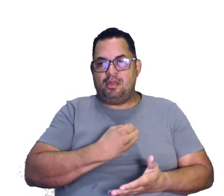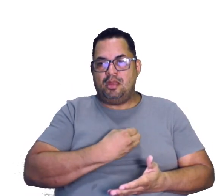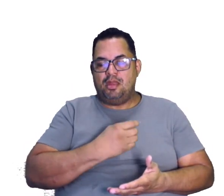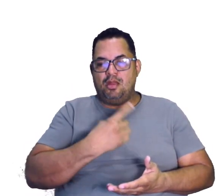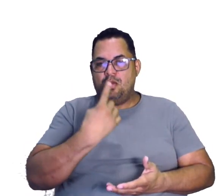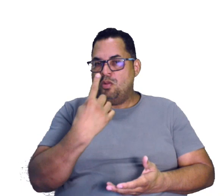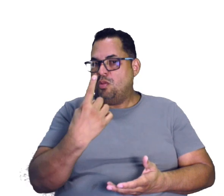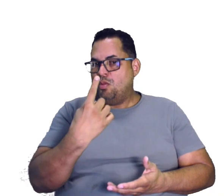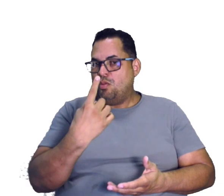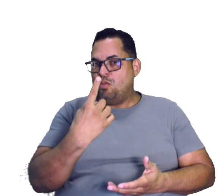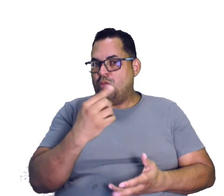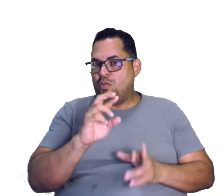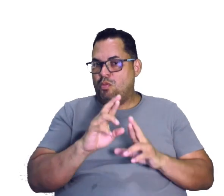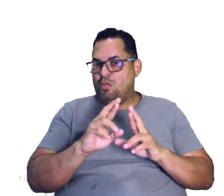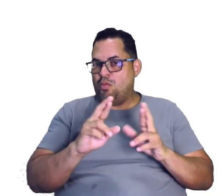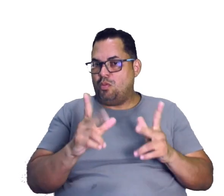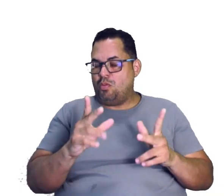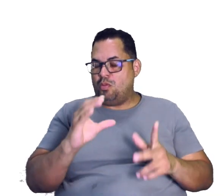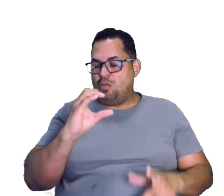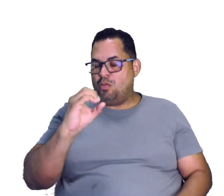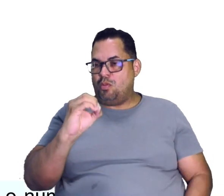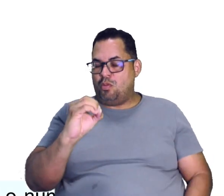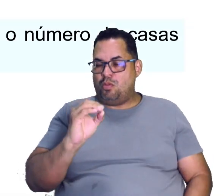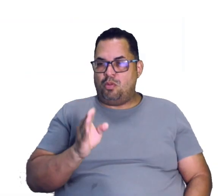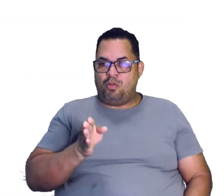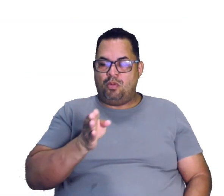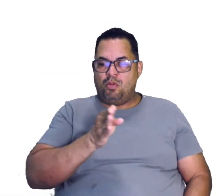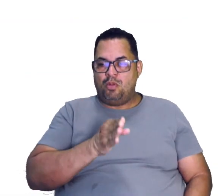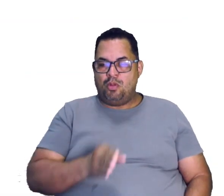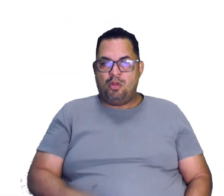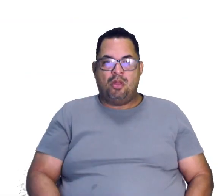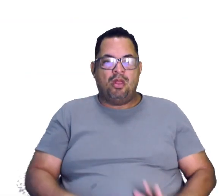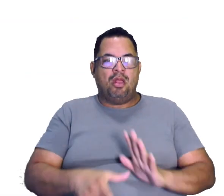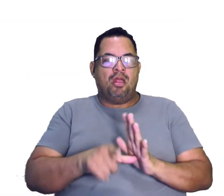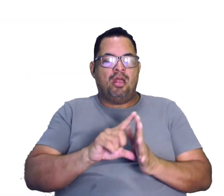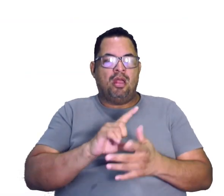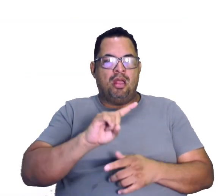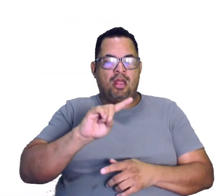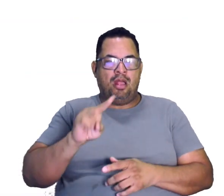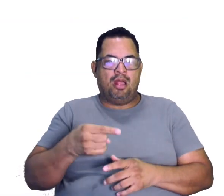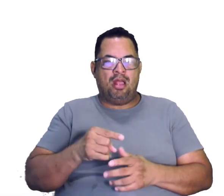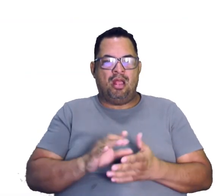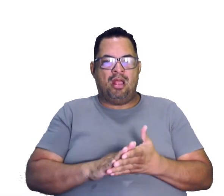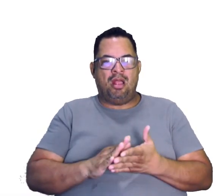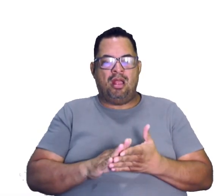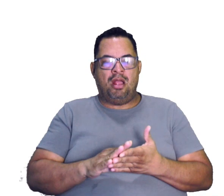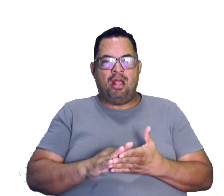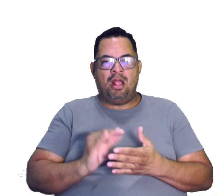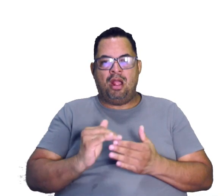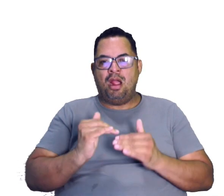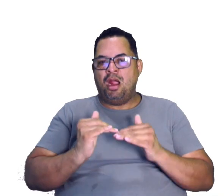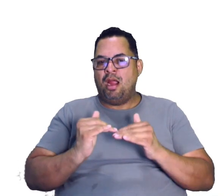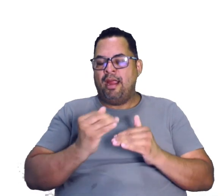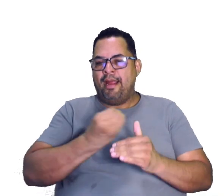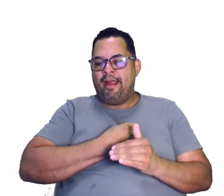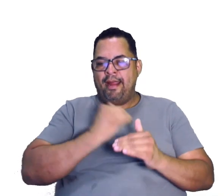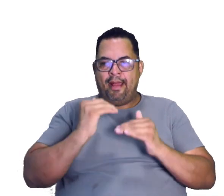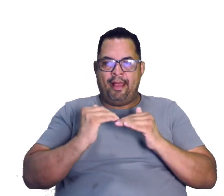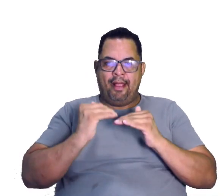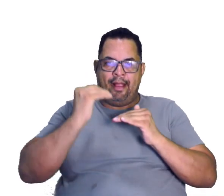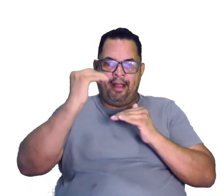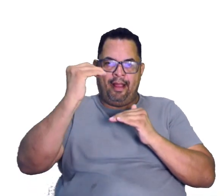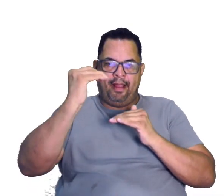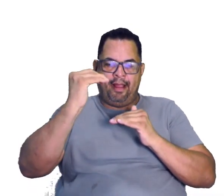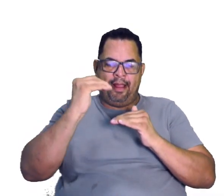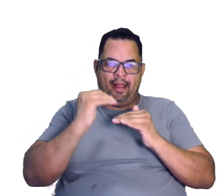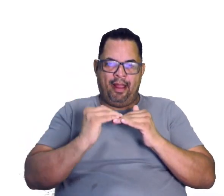um algarismo diferente de 0 na frente da vírgula. Segundo, colocar no expoente, né, o